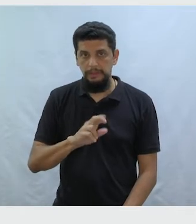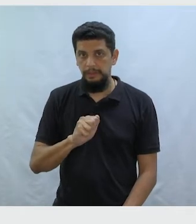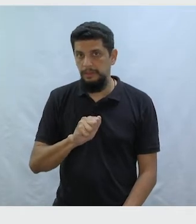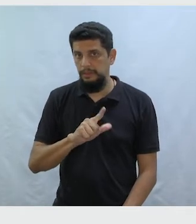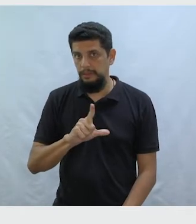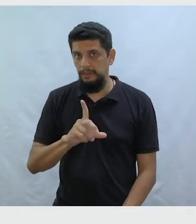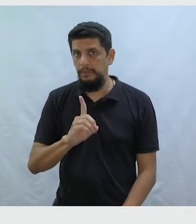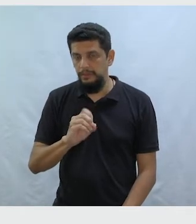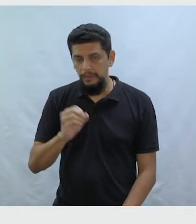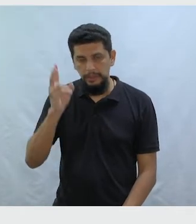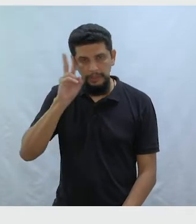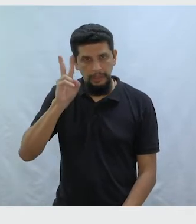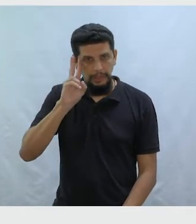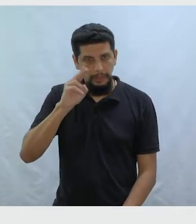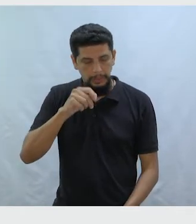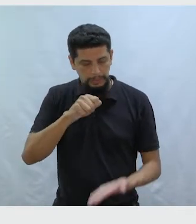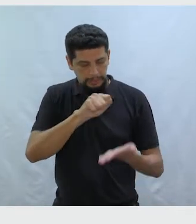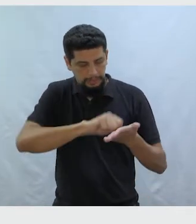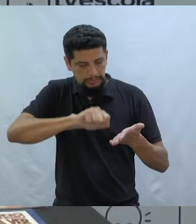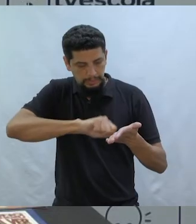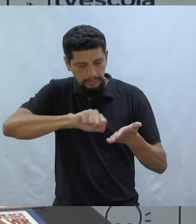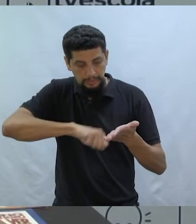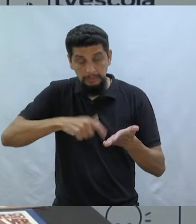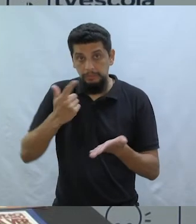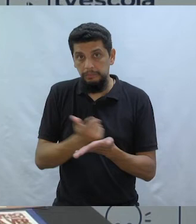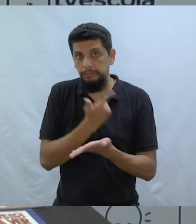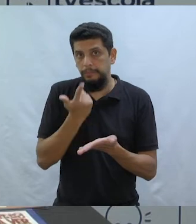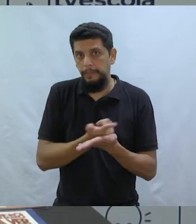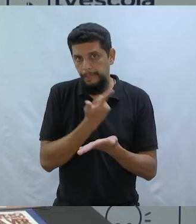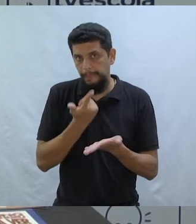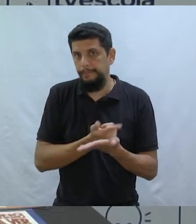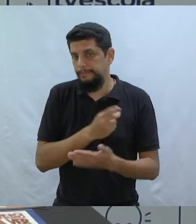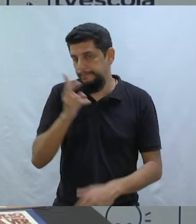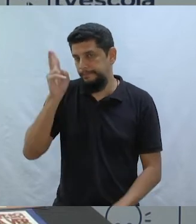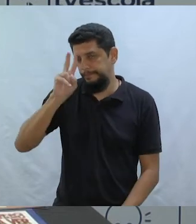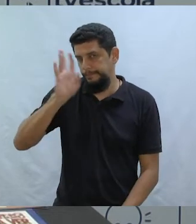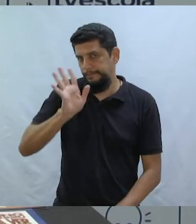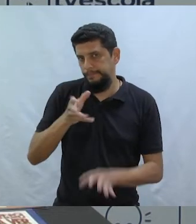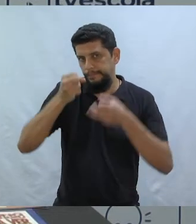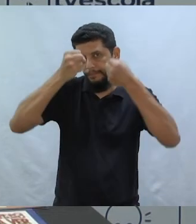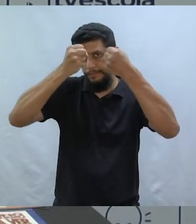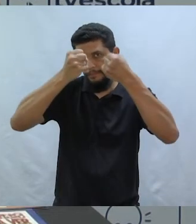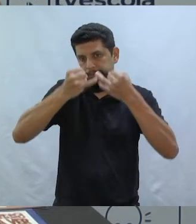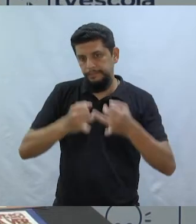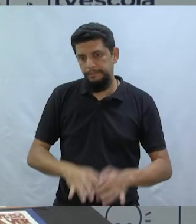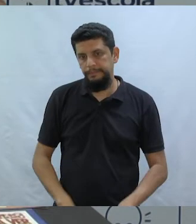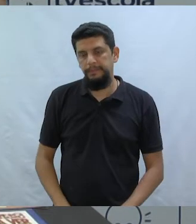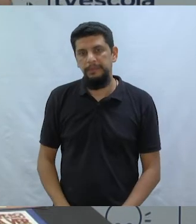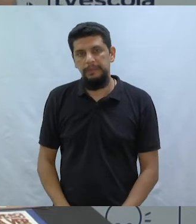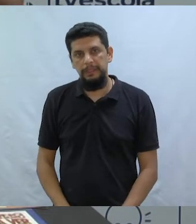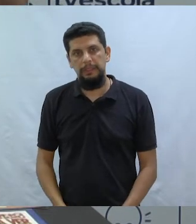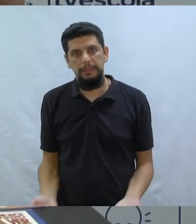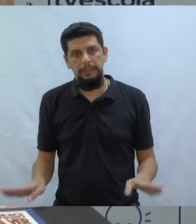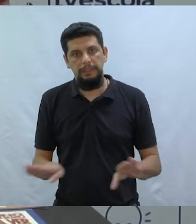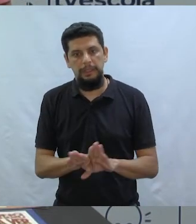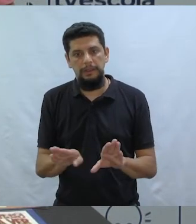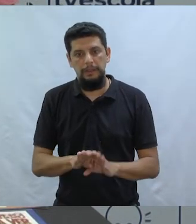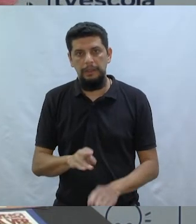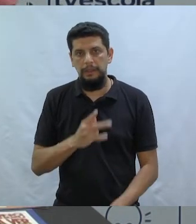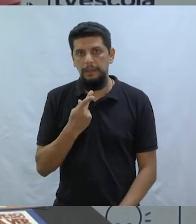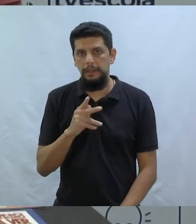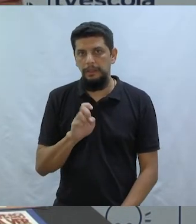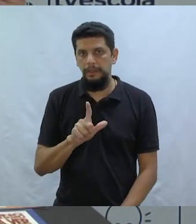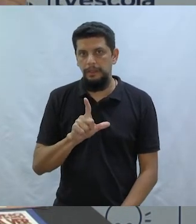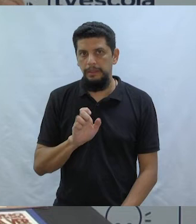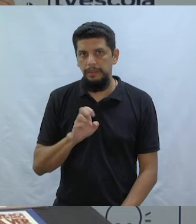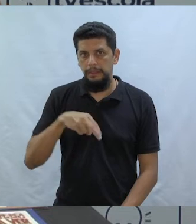furnari a gente já falou dessa escritora e também ilustradora Ziraldo pelo Carlos Brito pela Helena